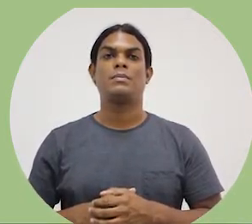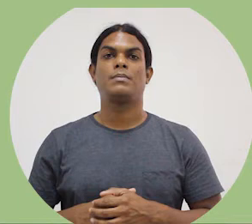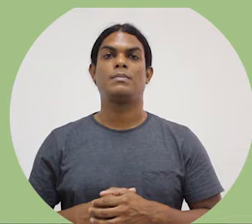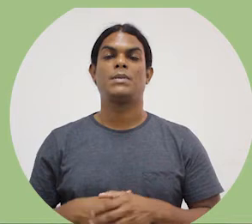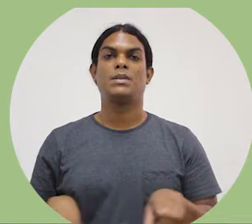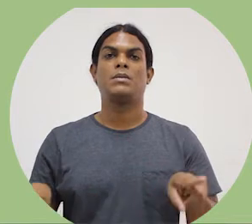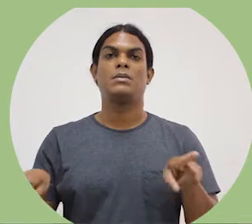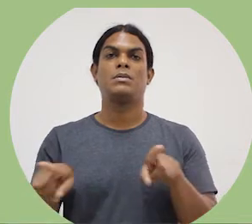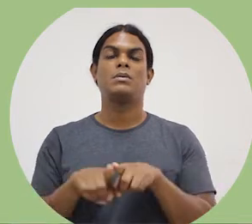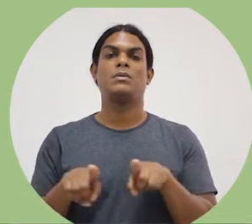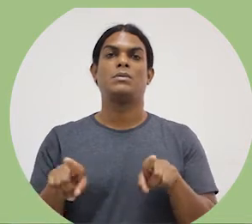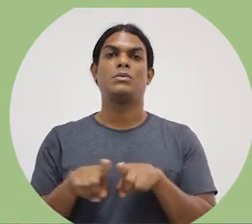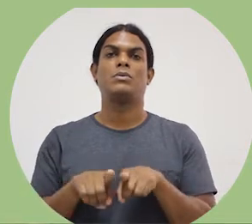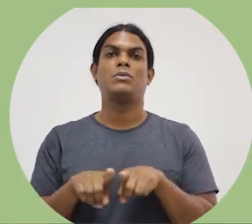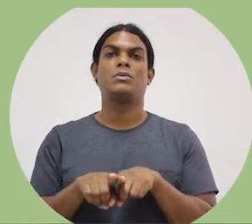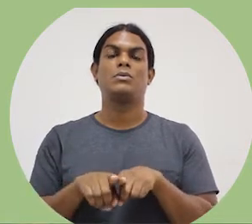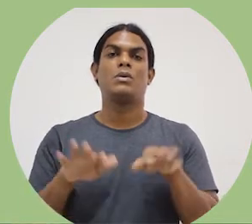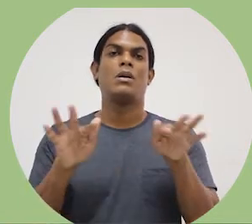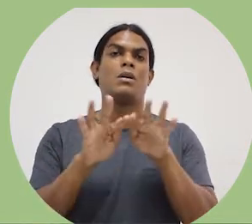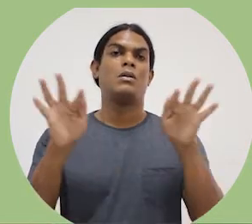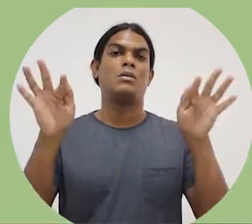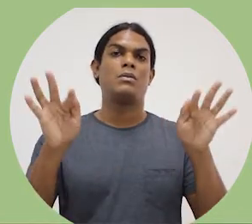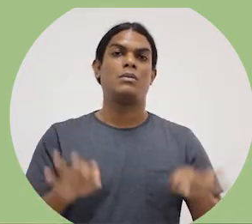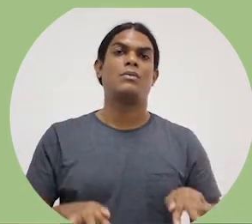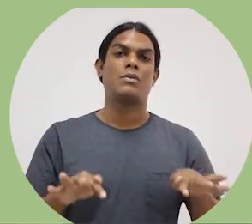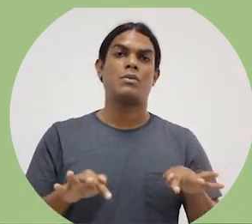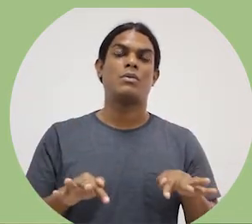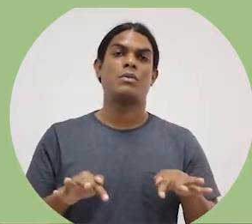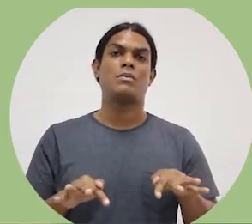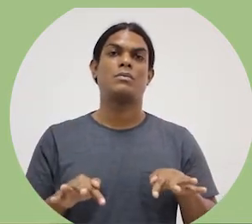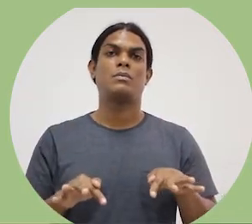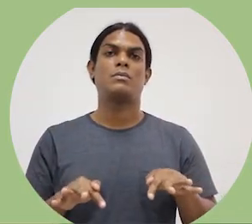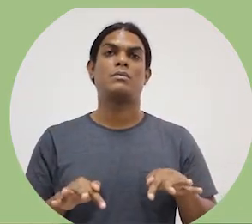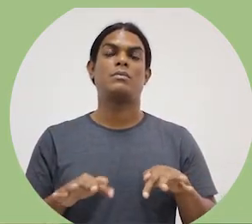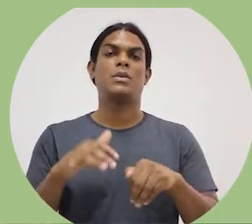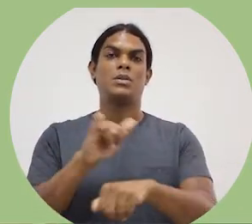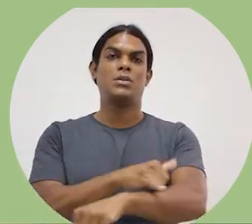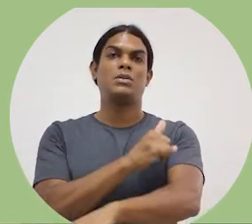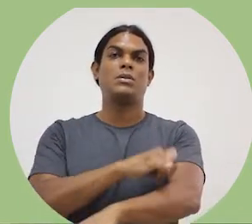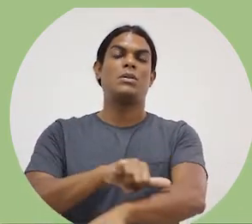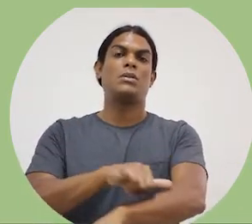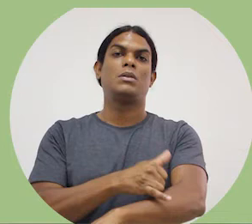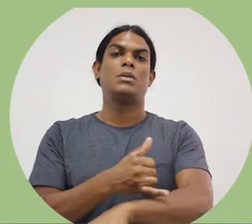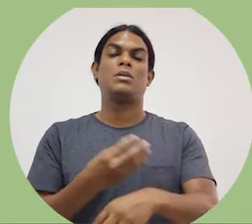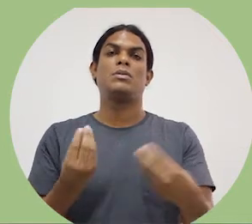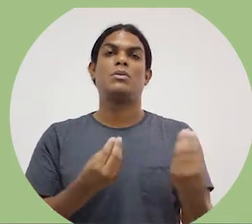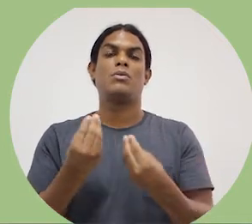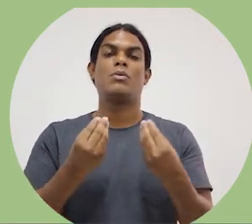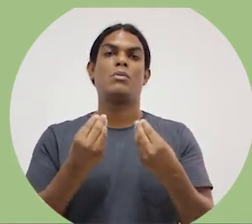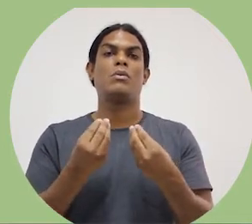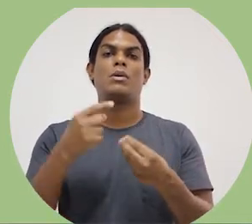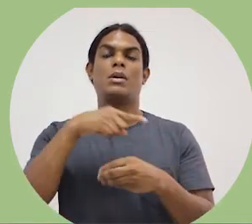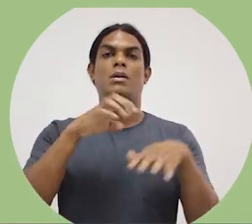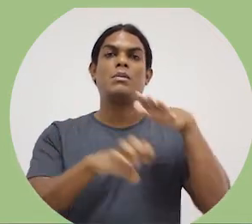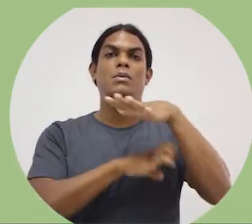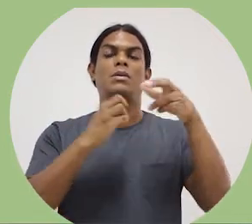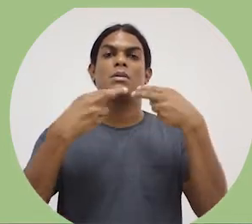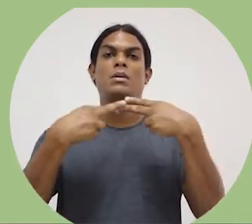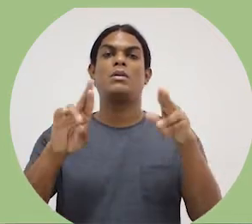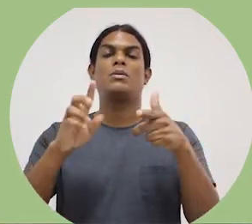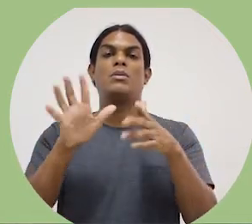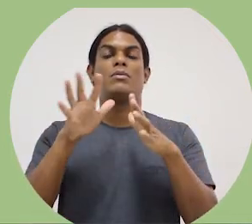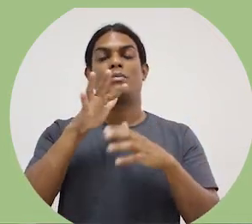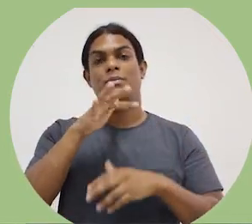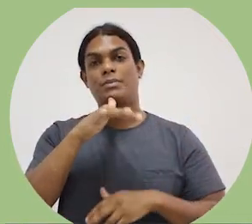estão inclusas as formas como a empresa lida nos casos de atraso, de entrega de